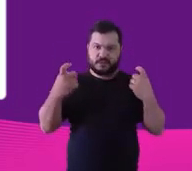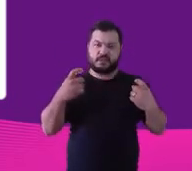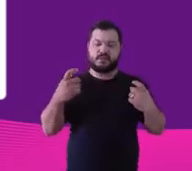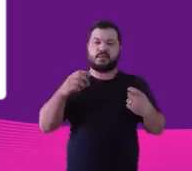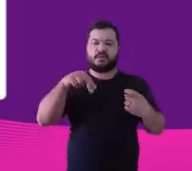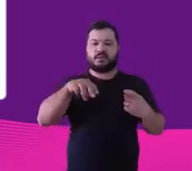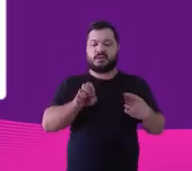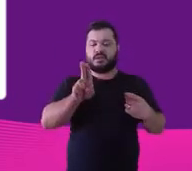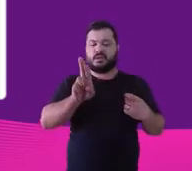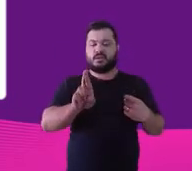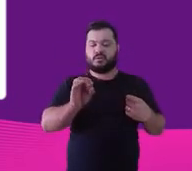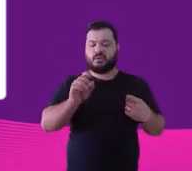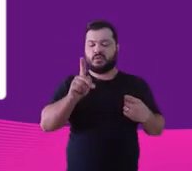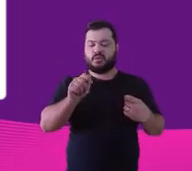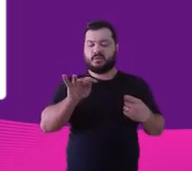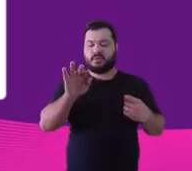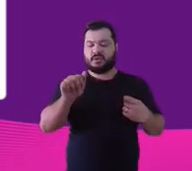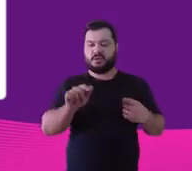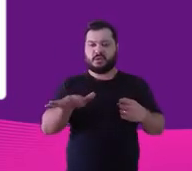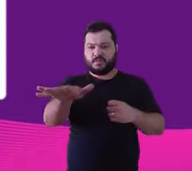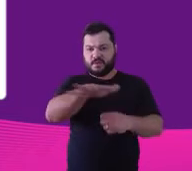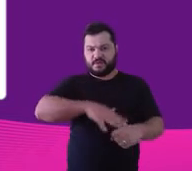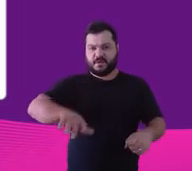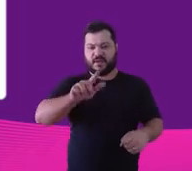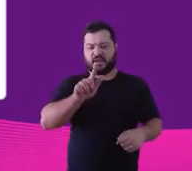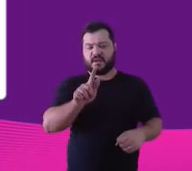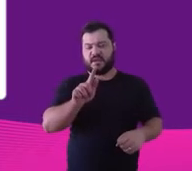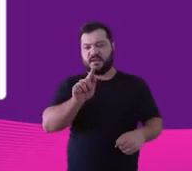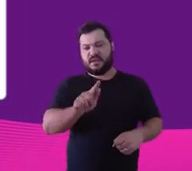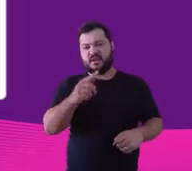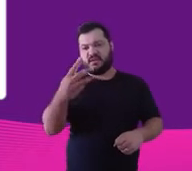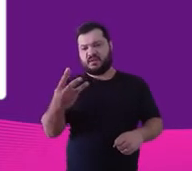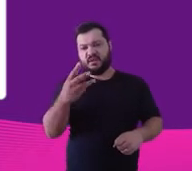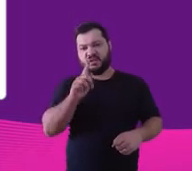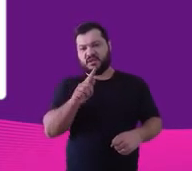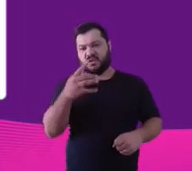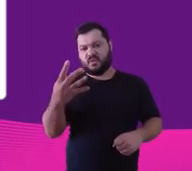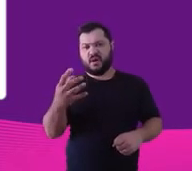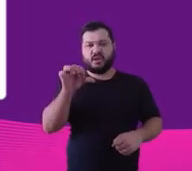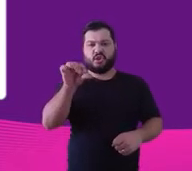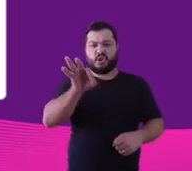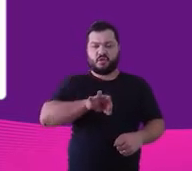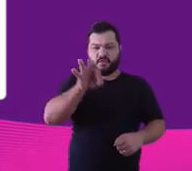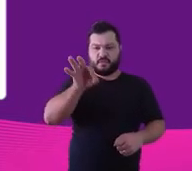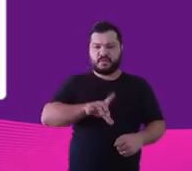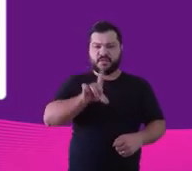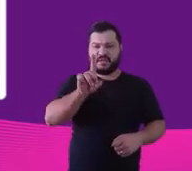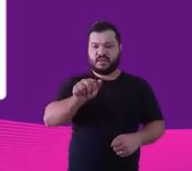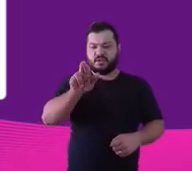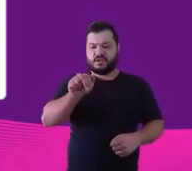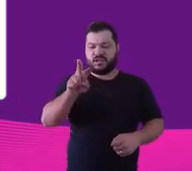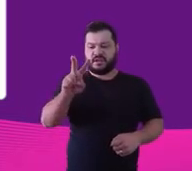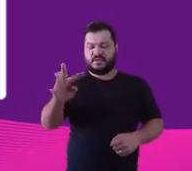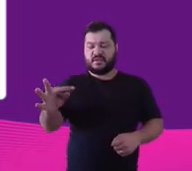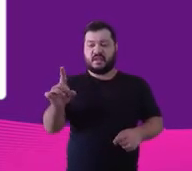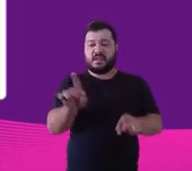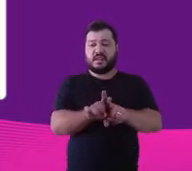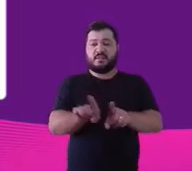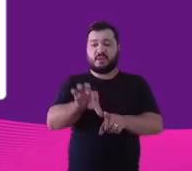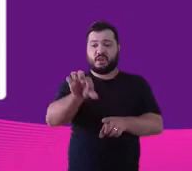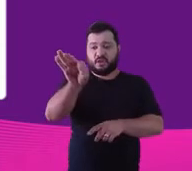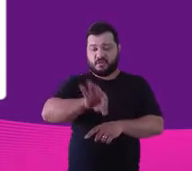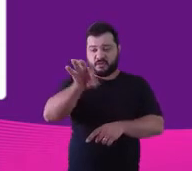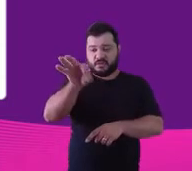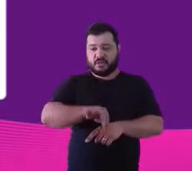da neuropatia periférica grau 3 foi nove porcento nos dar a ver TV e também por